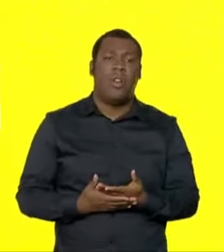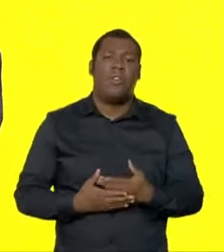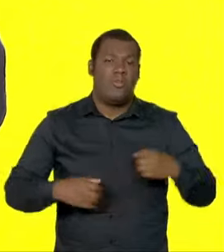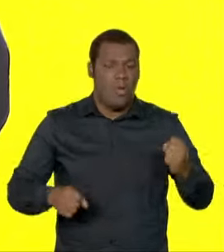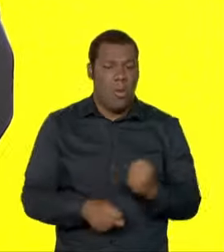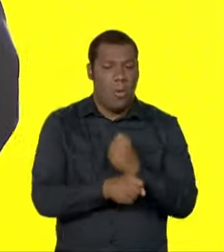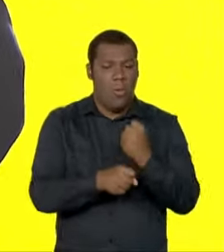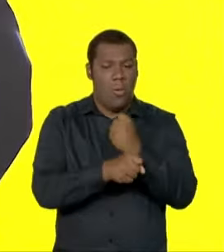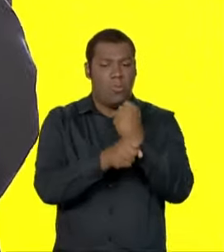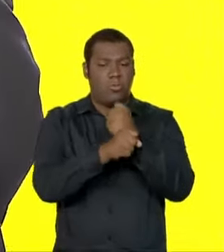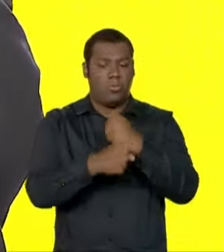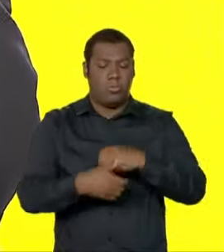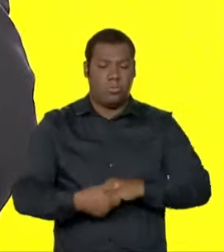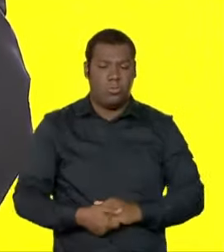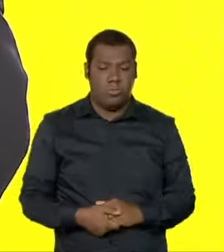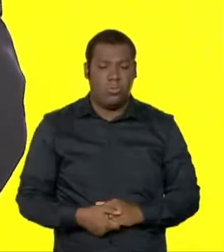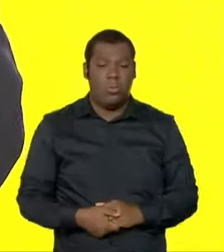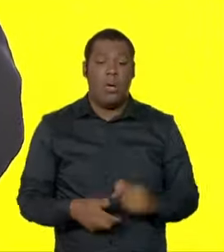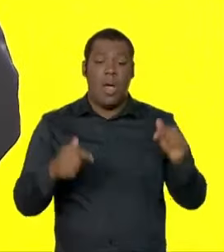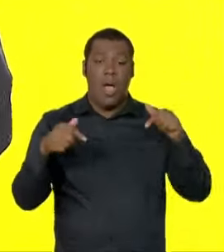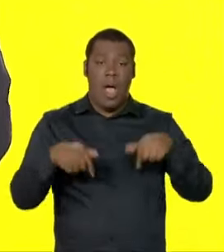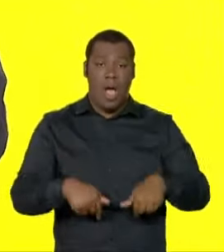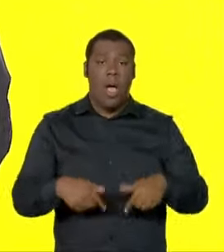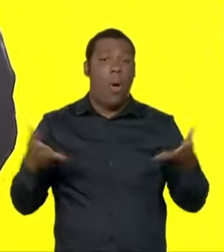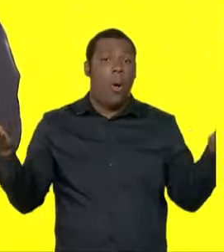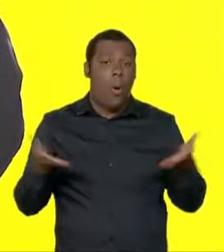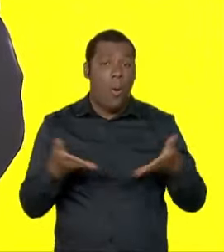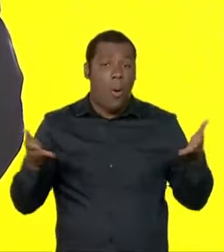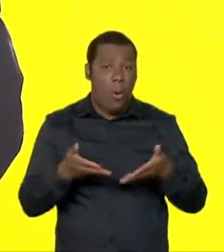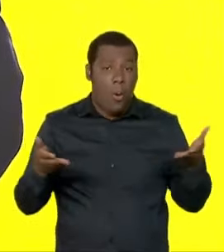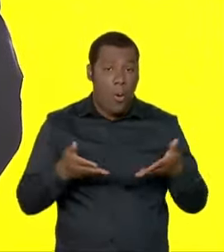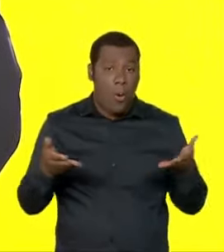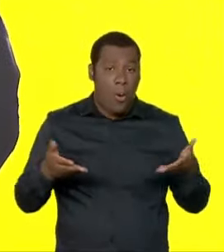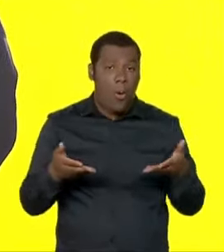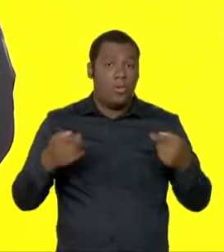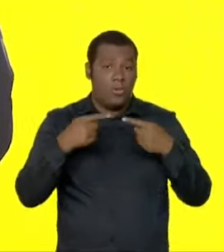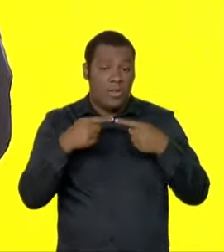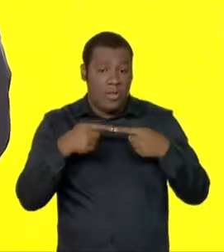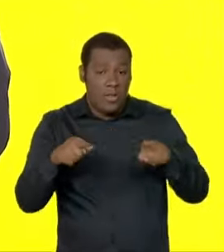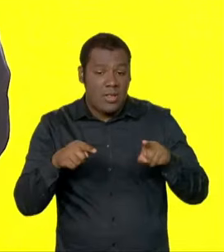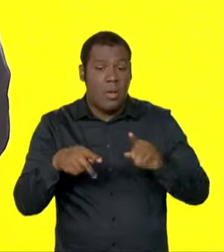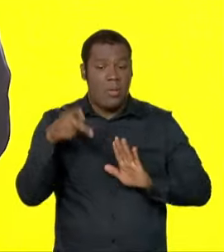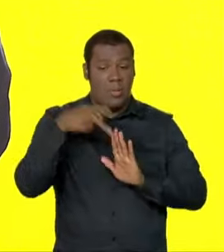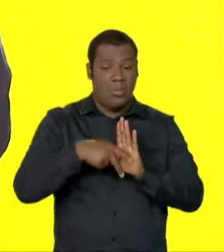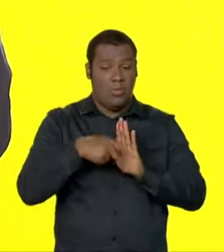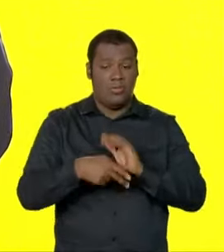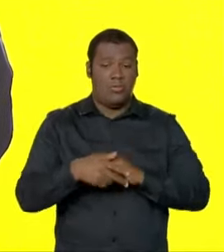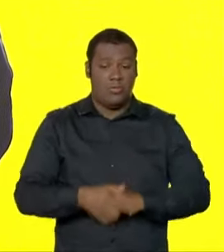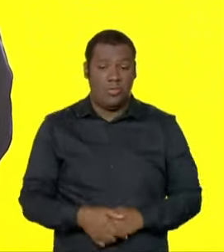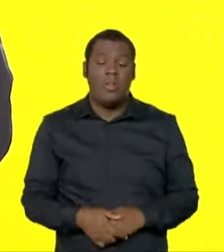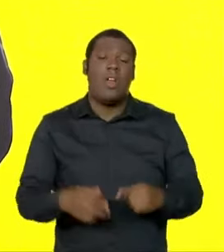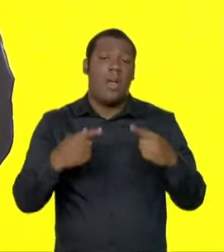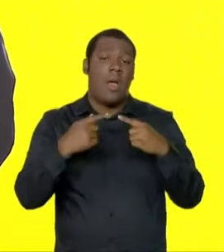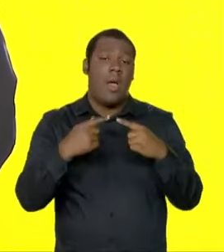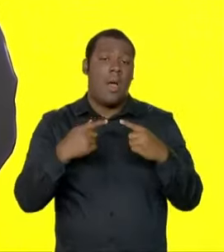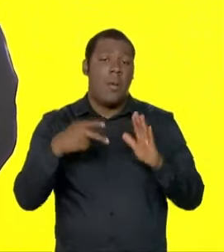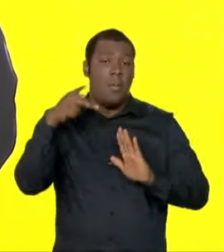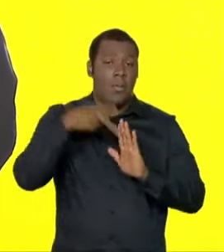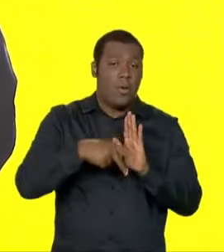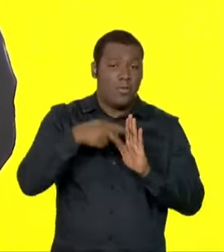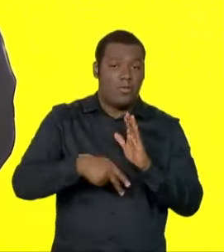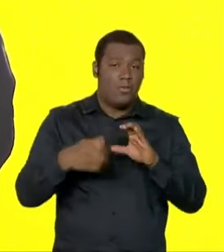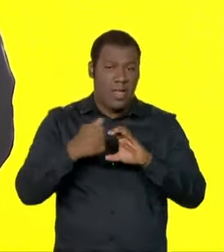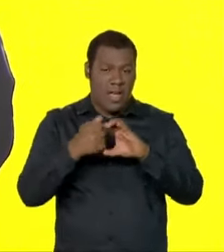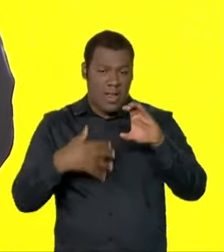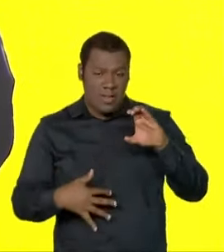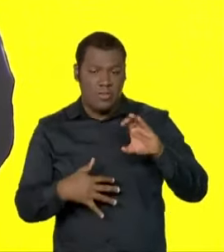construção. Presidente, esse programa que está aqui hoje, ninguém falou ainda, mas eu quero ser o primeiro, tem uma componente importante, é um inimigo comum